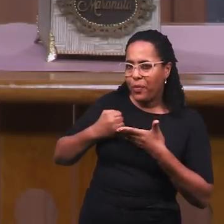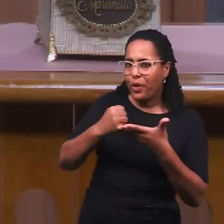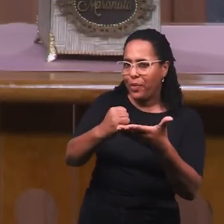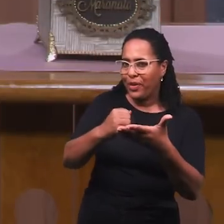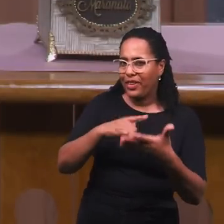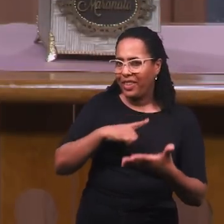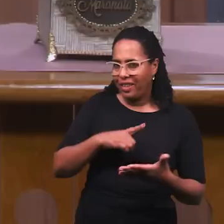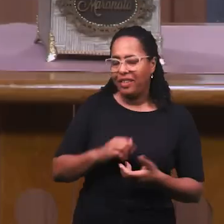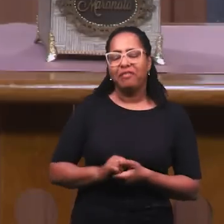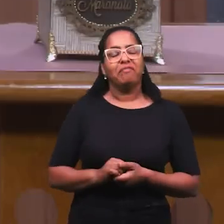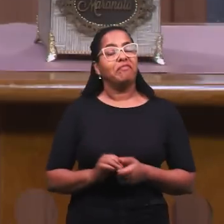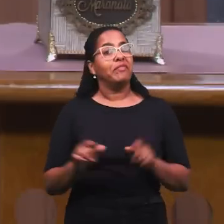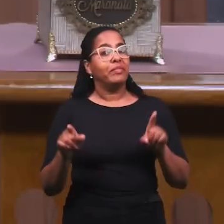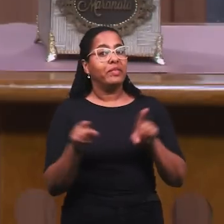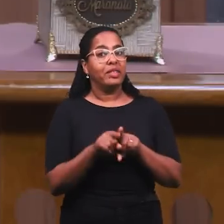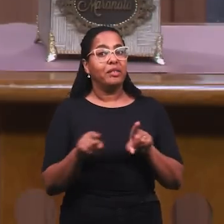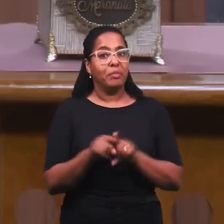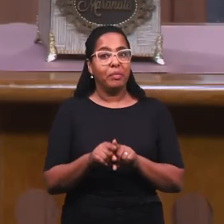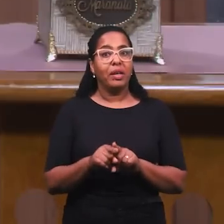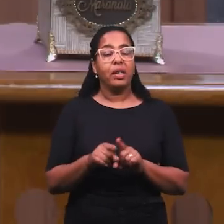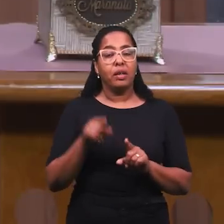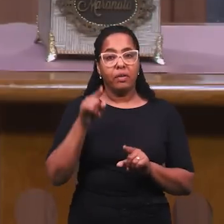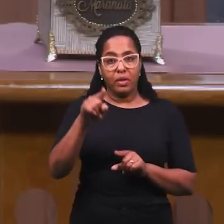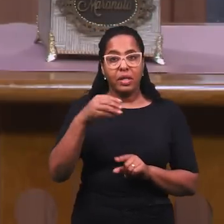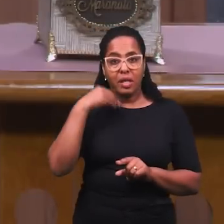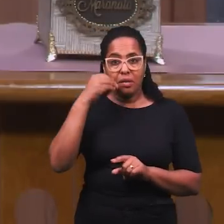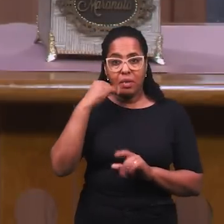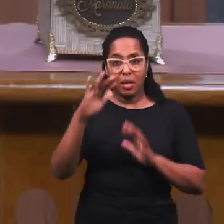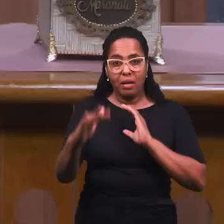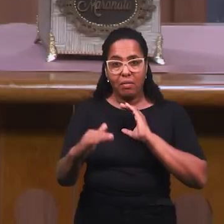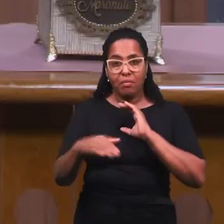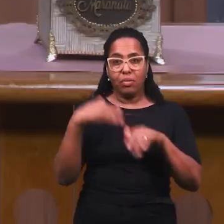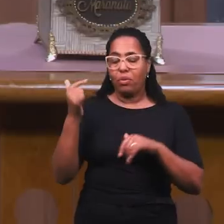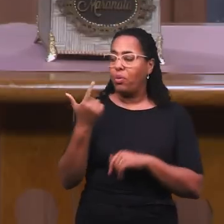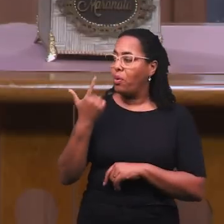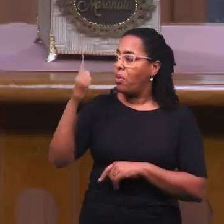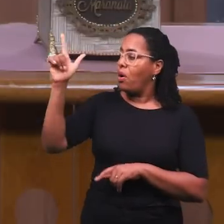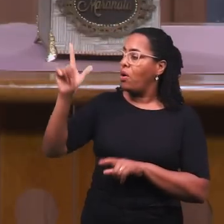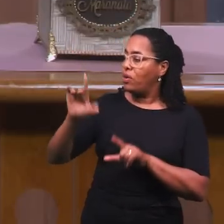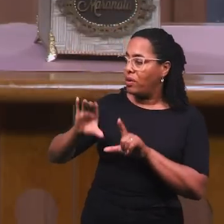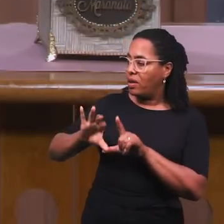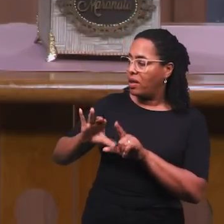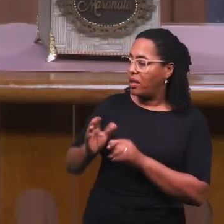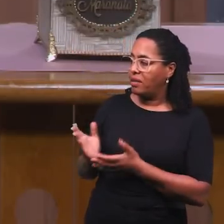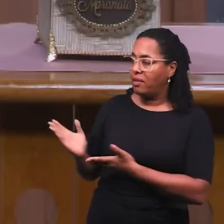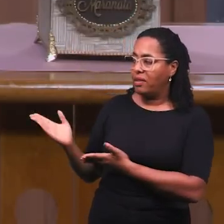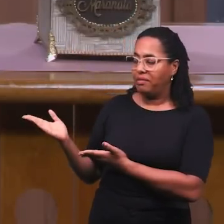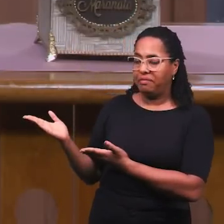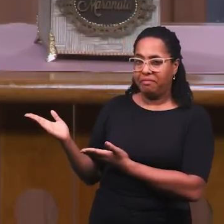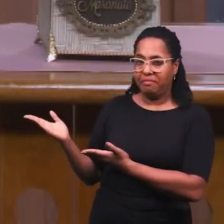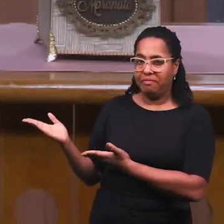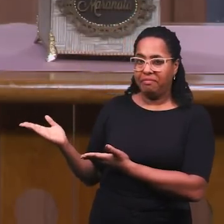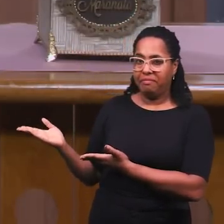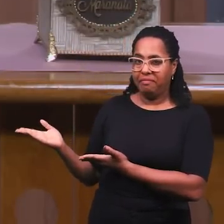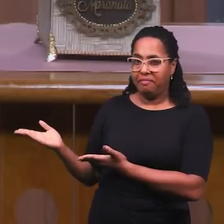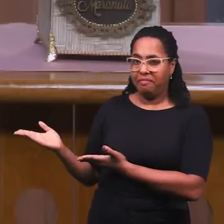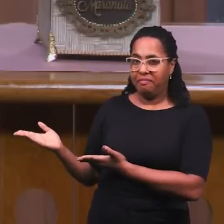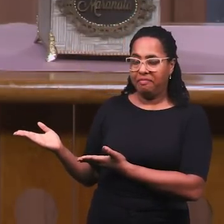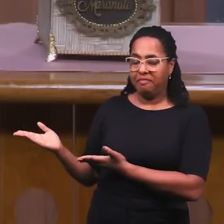um atendimento. Você pode também enviar a sua experiência neste outro QR Code que está